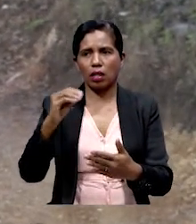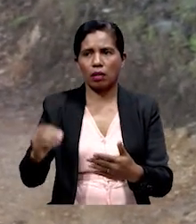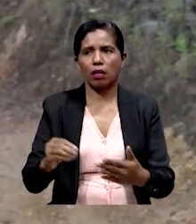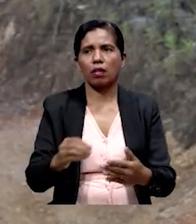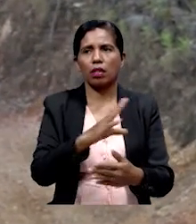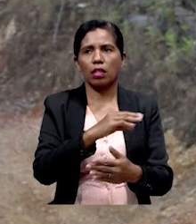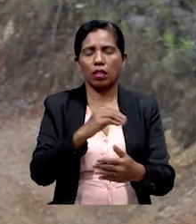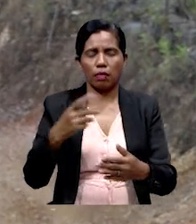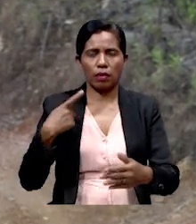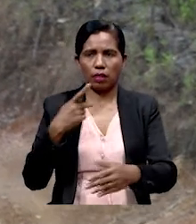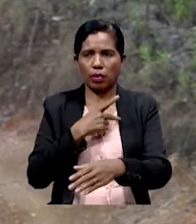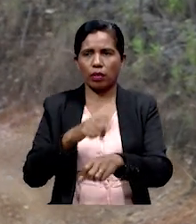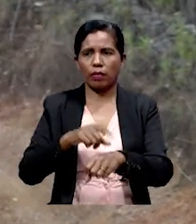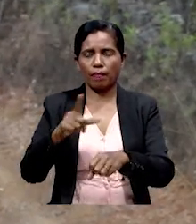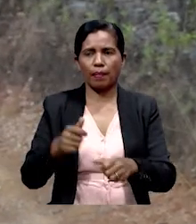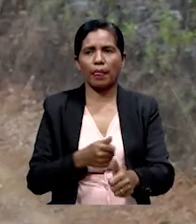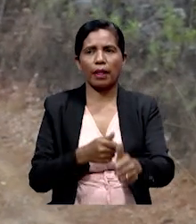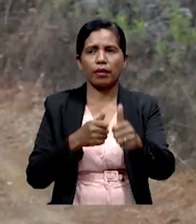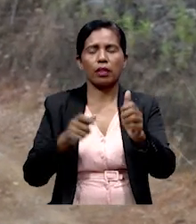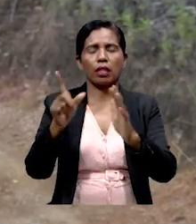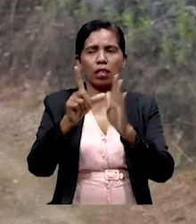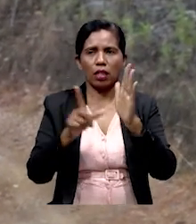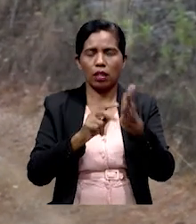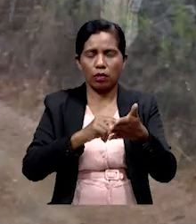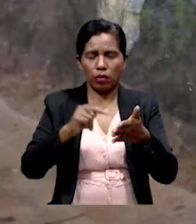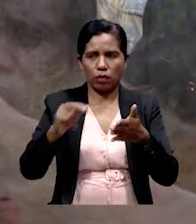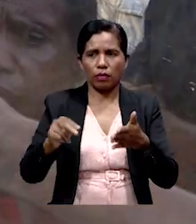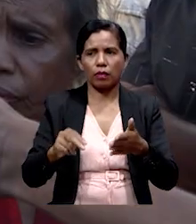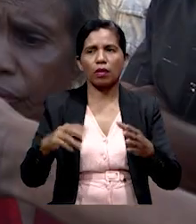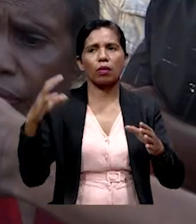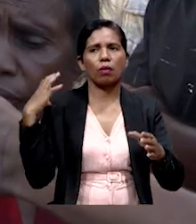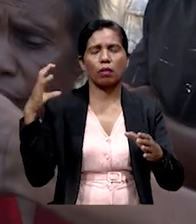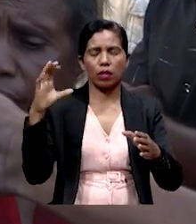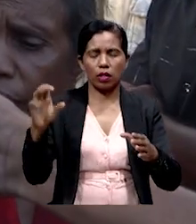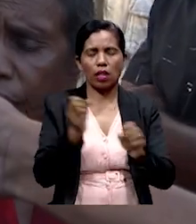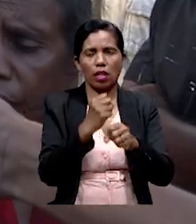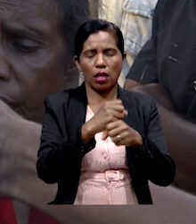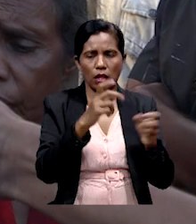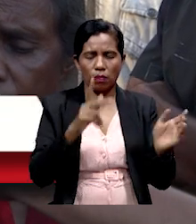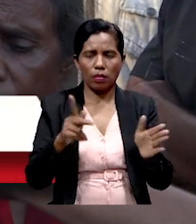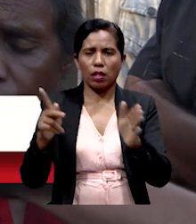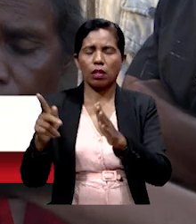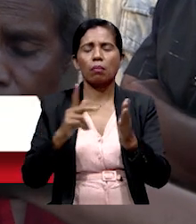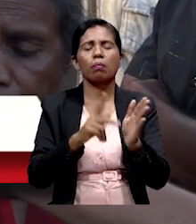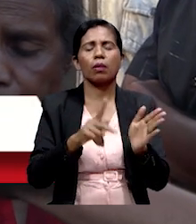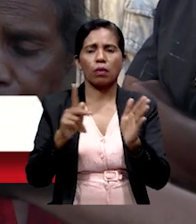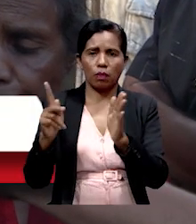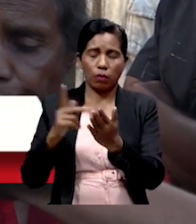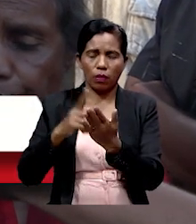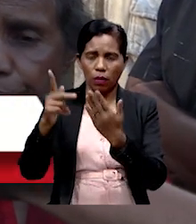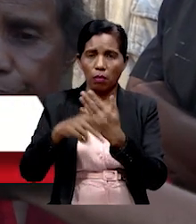Nacional. Baseia ba decreto-lei número 3 de 2016, competência toma calo plano o programa né, município de Idak na